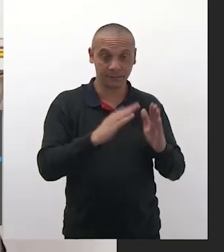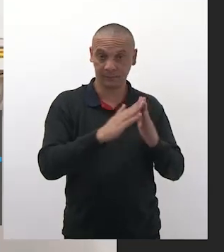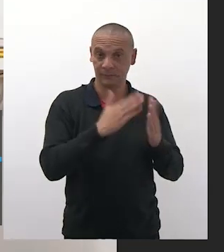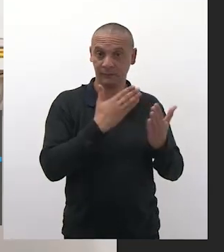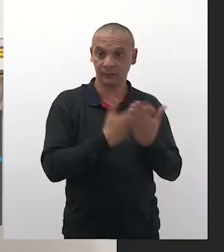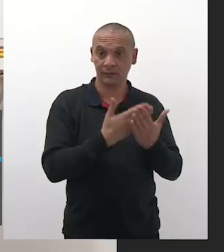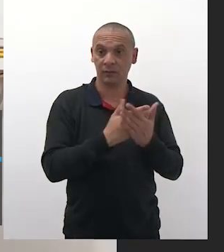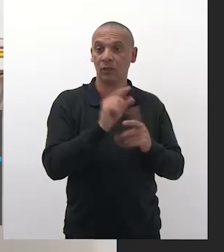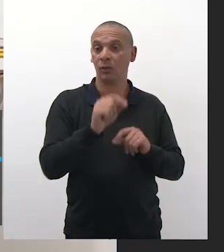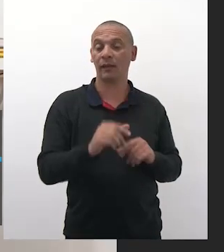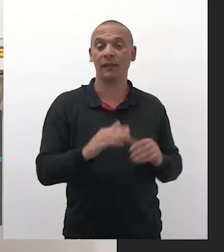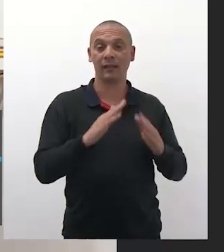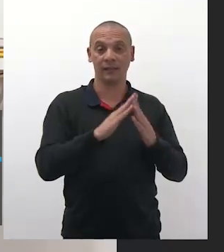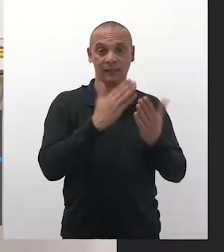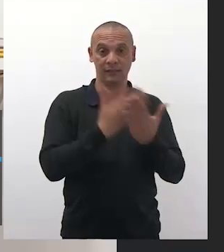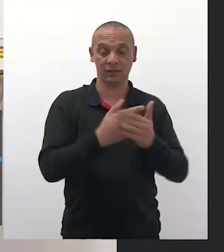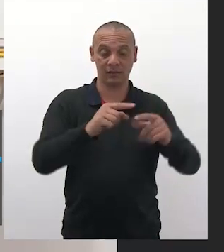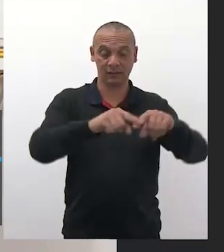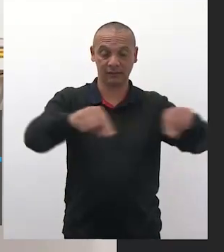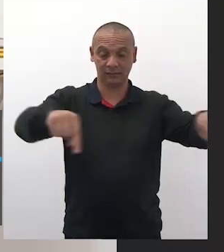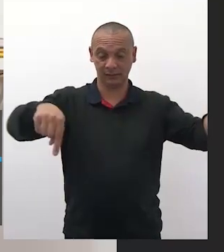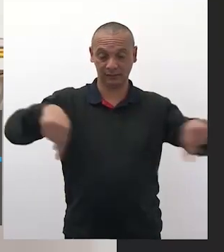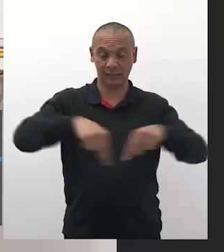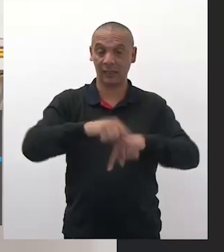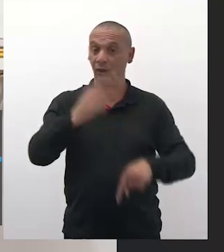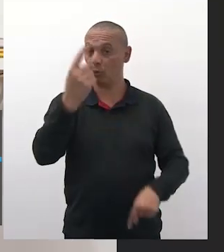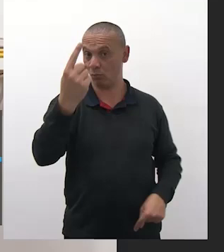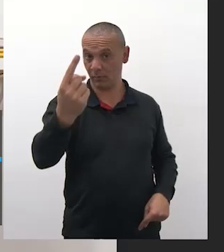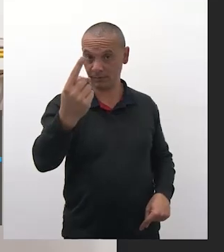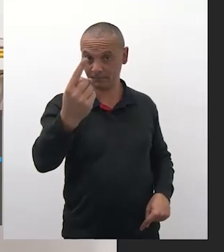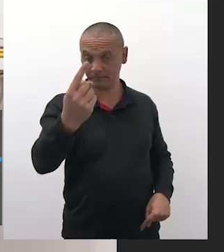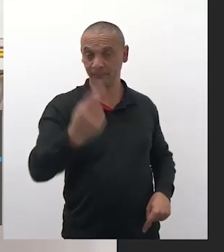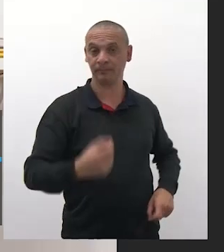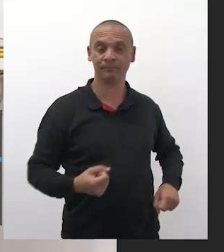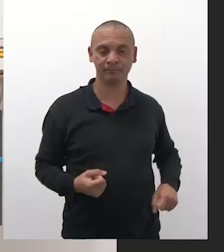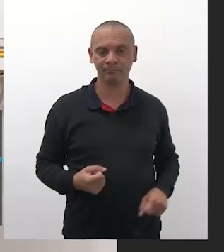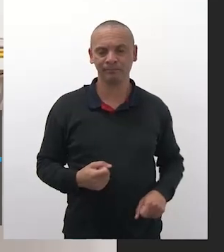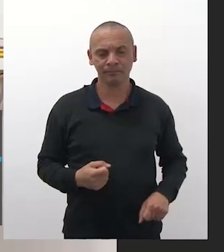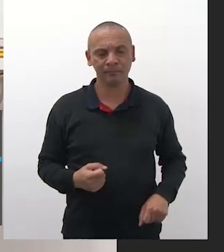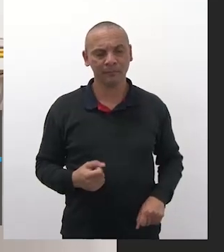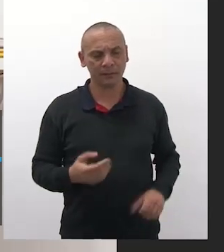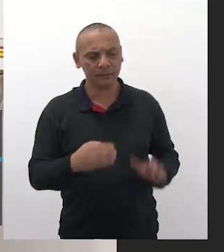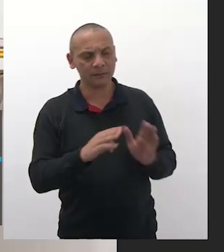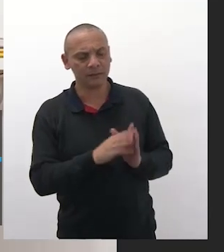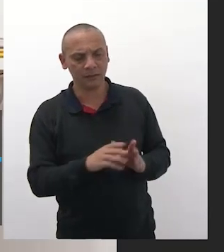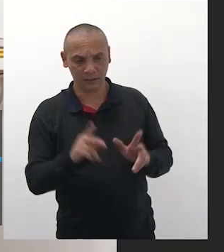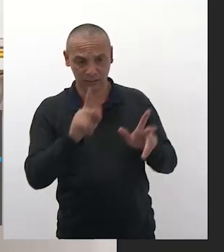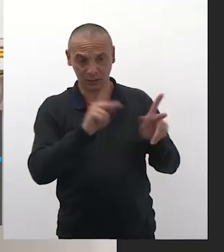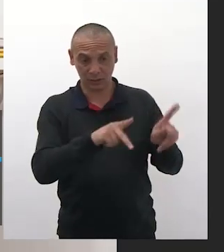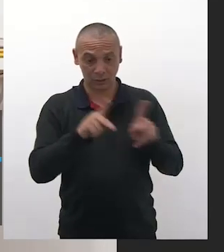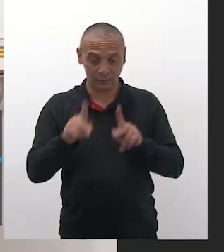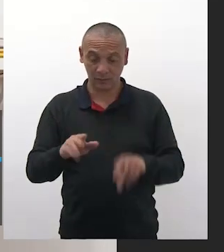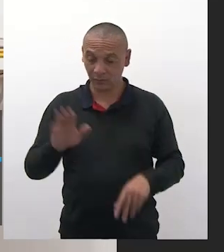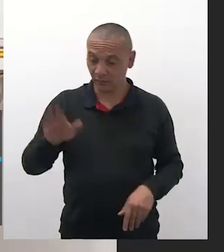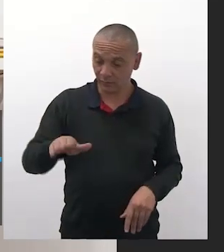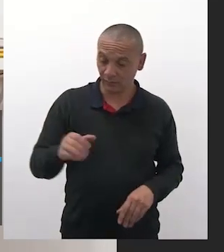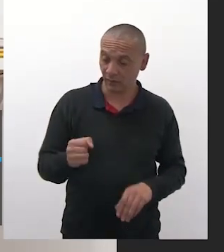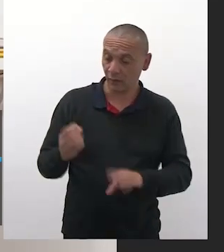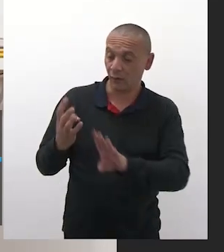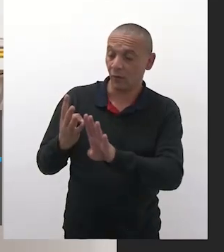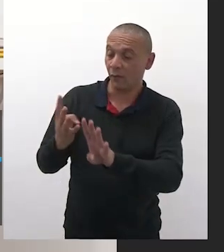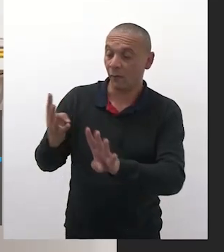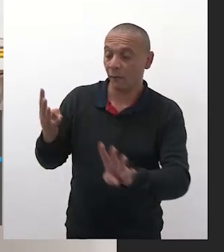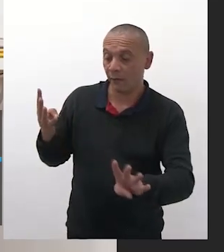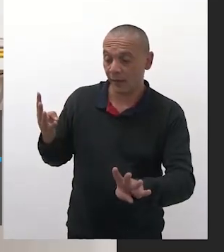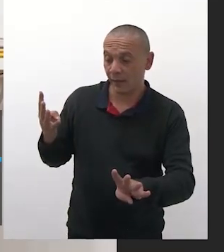era uma escola de uma sala só, né? Eu cheguei, a professora falou: a fila da